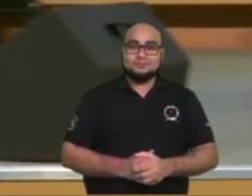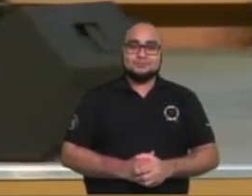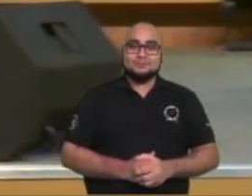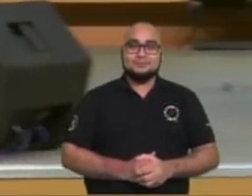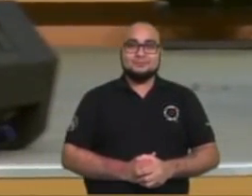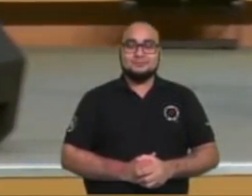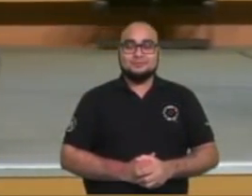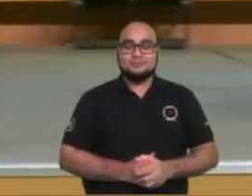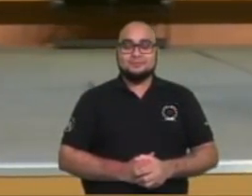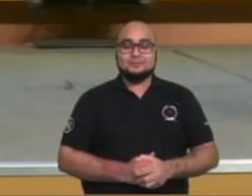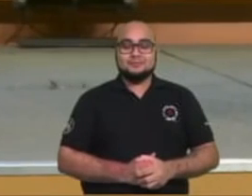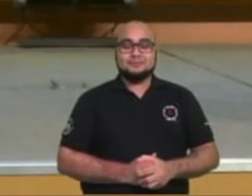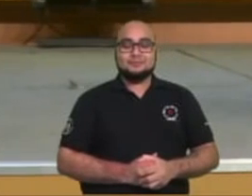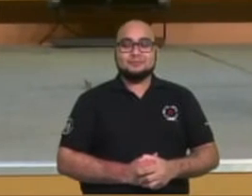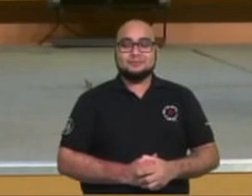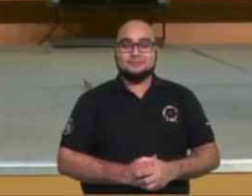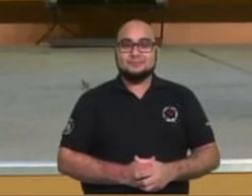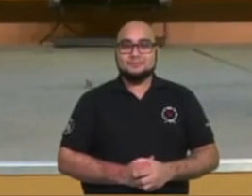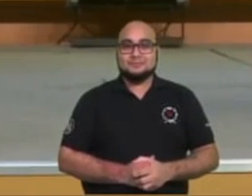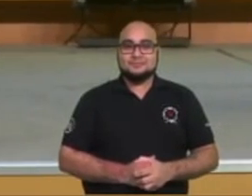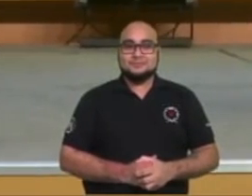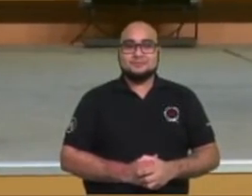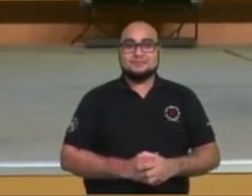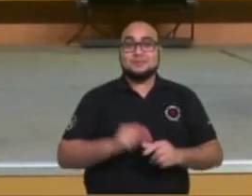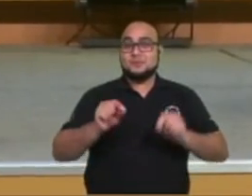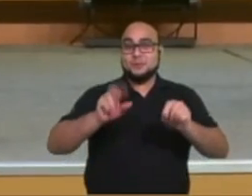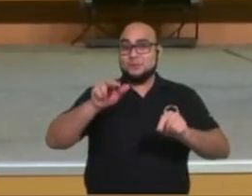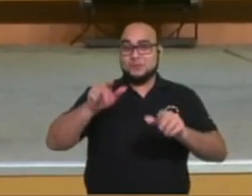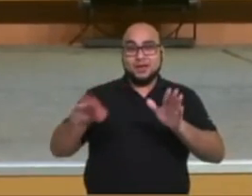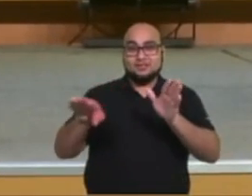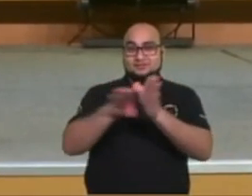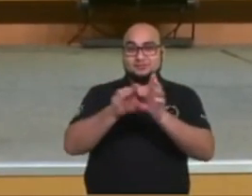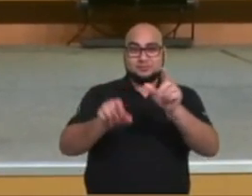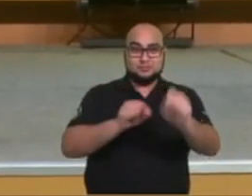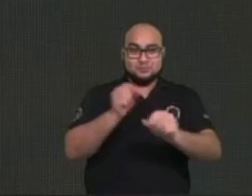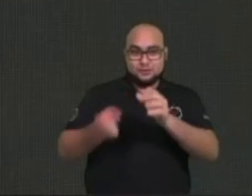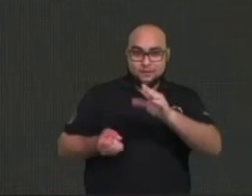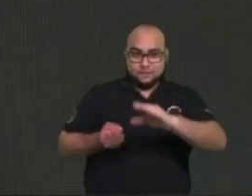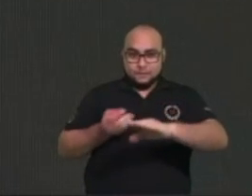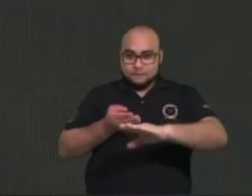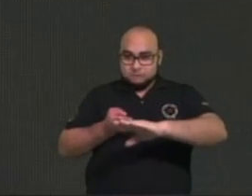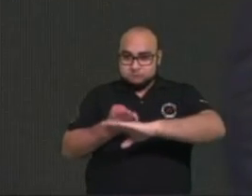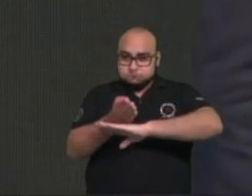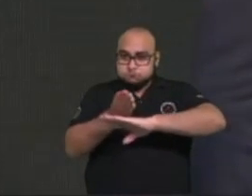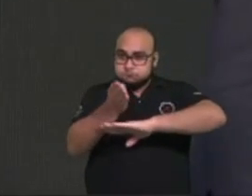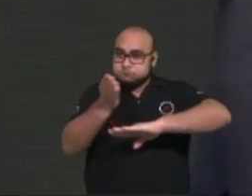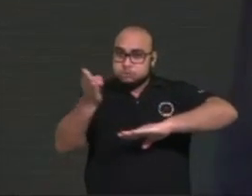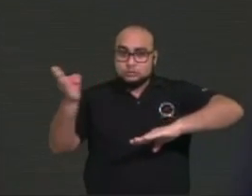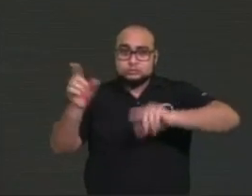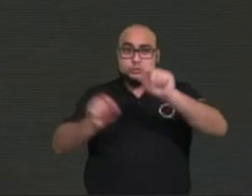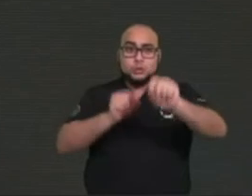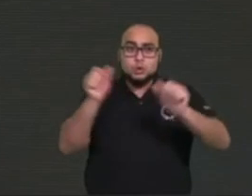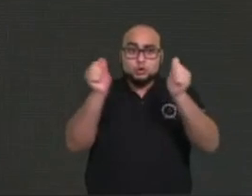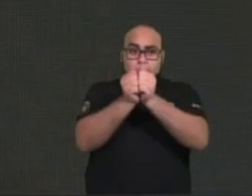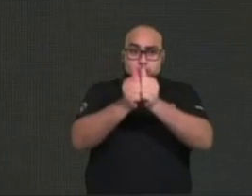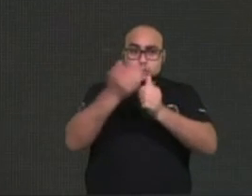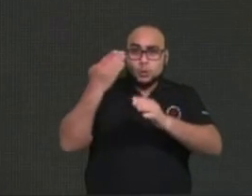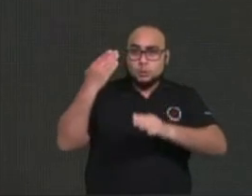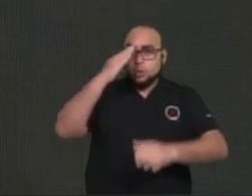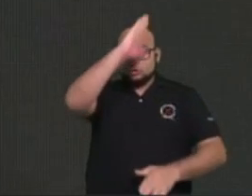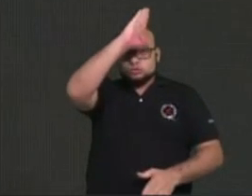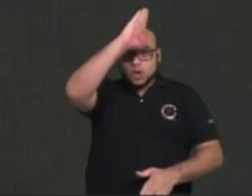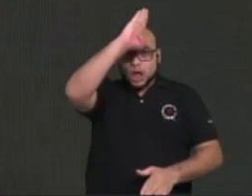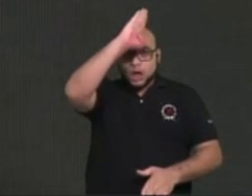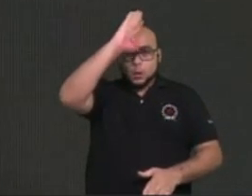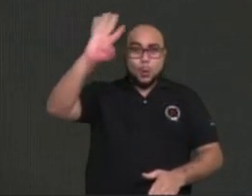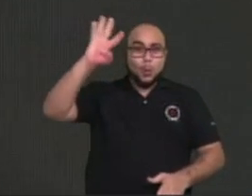chegar e eu nunca cheguei já viajei não sei quantas vezes com presidente quarta-feira eu tava lá que ele